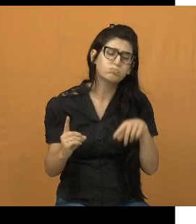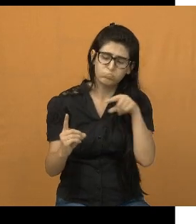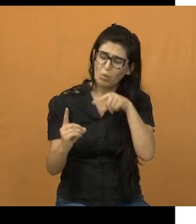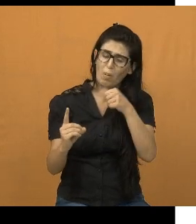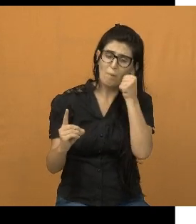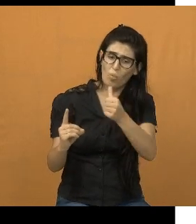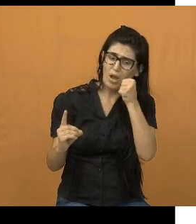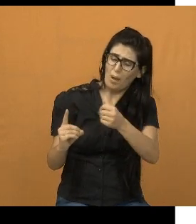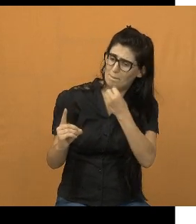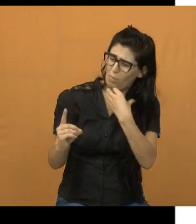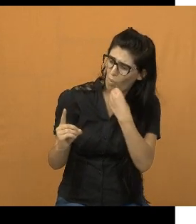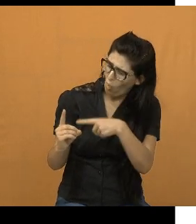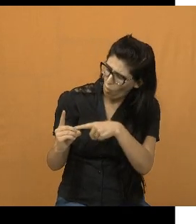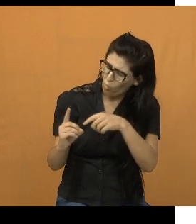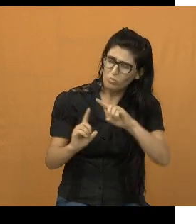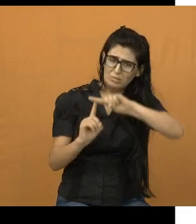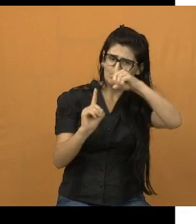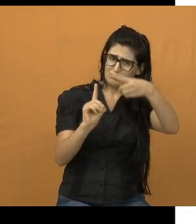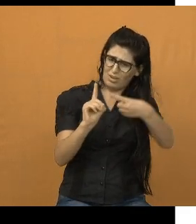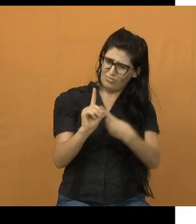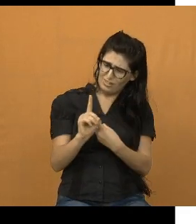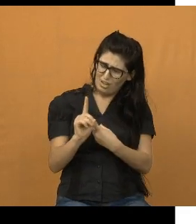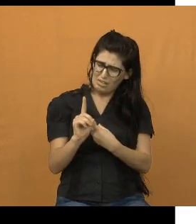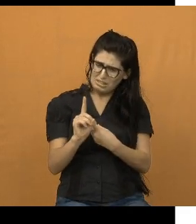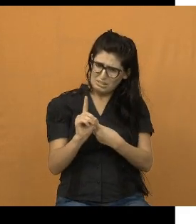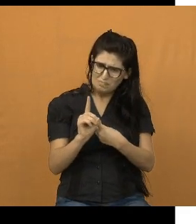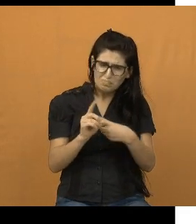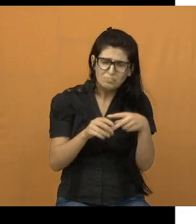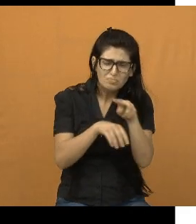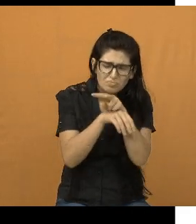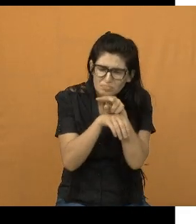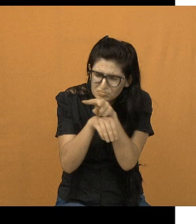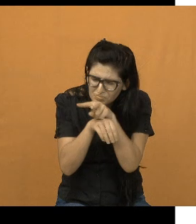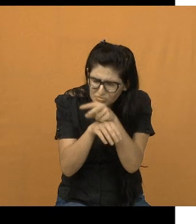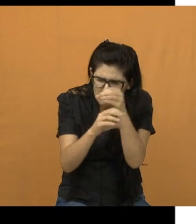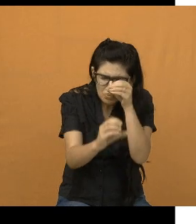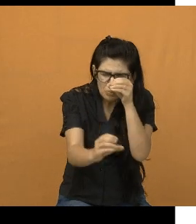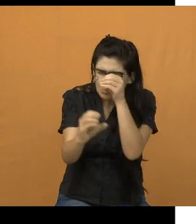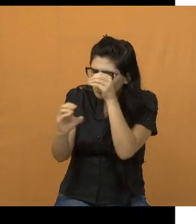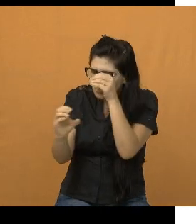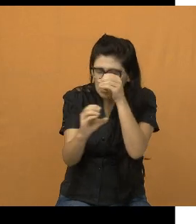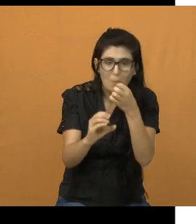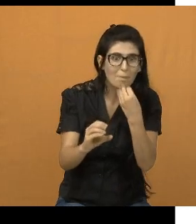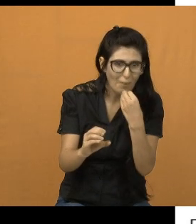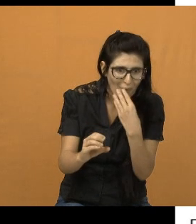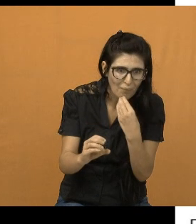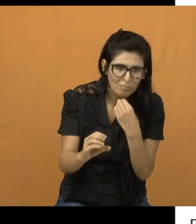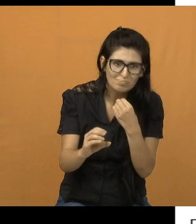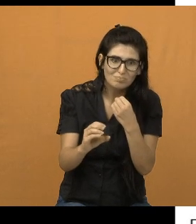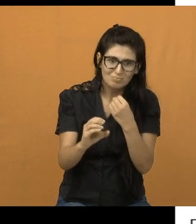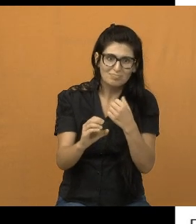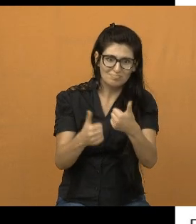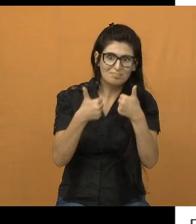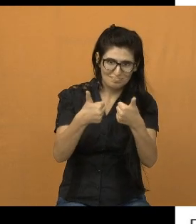mais adequado e é o que a gente busca a todo tempo.